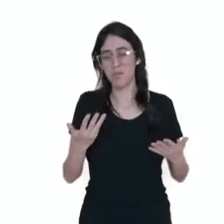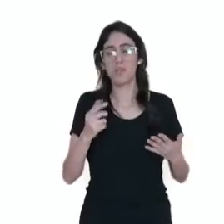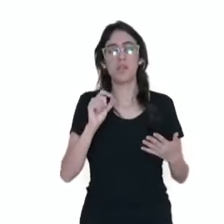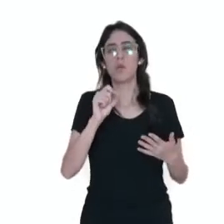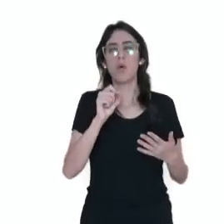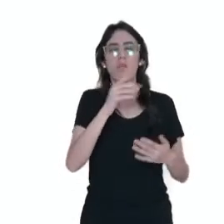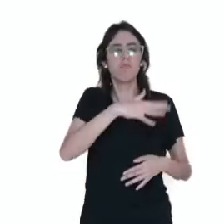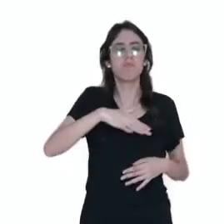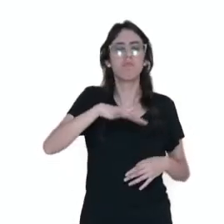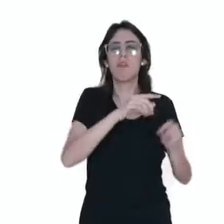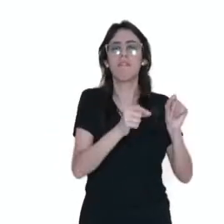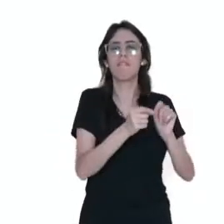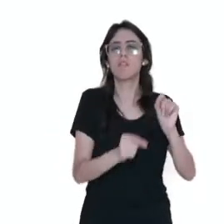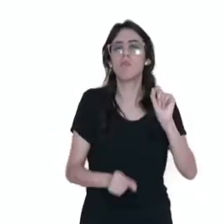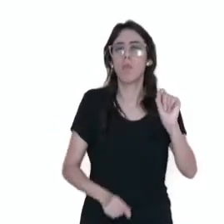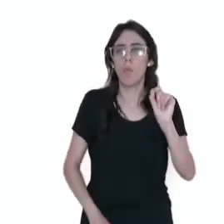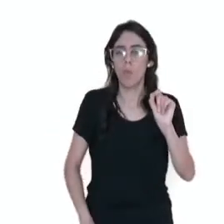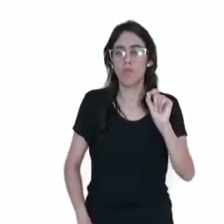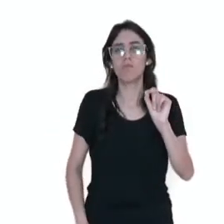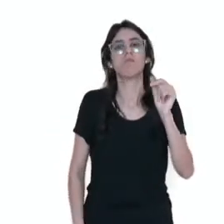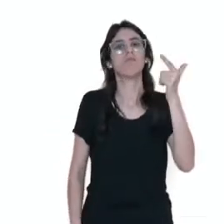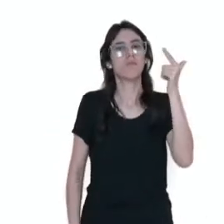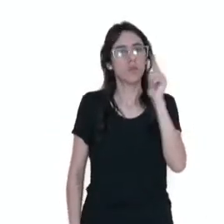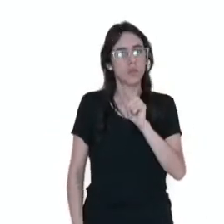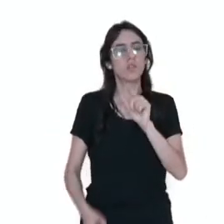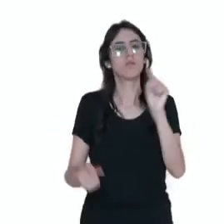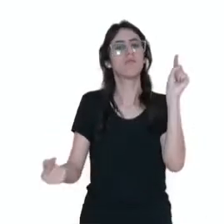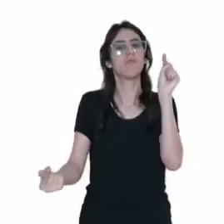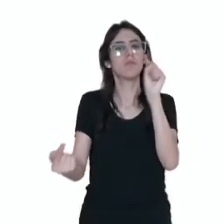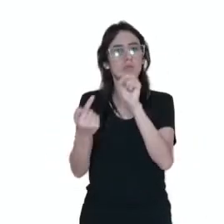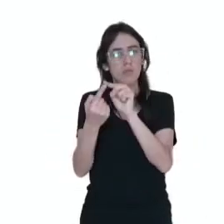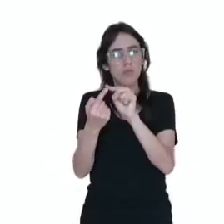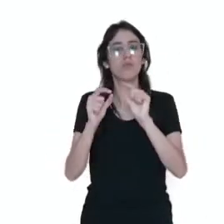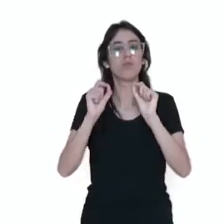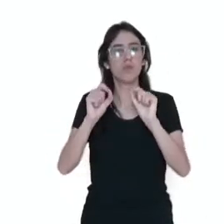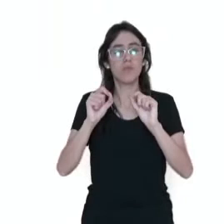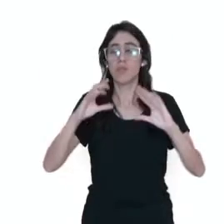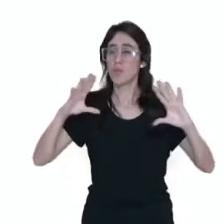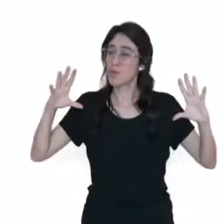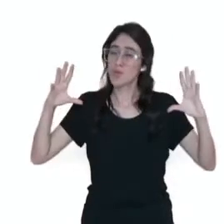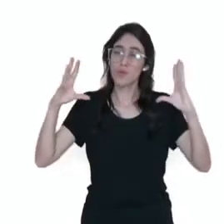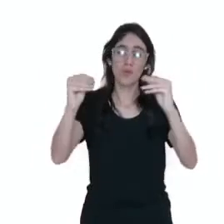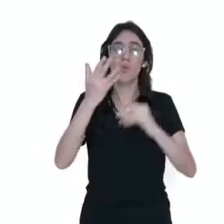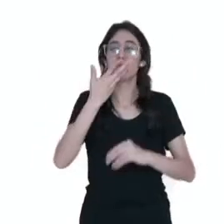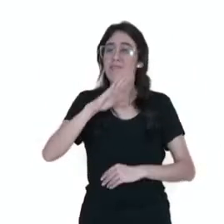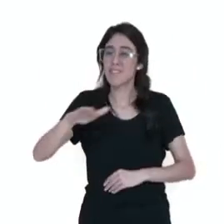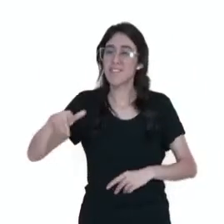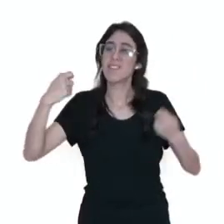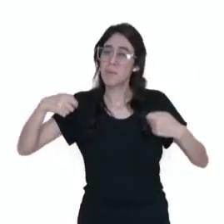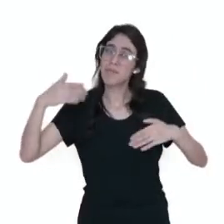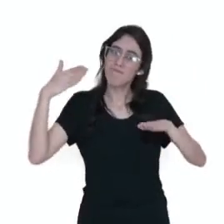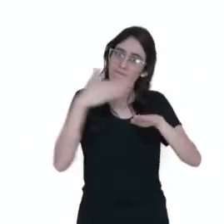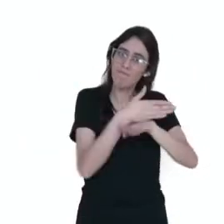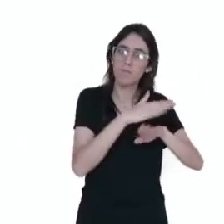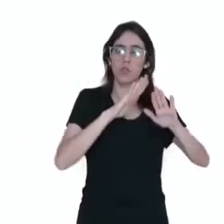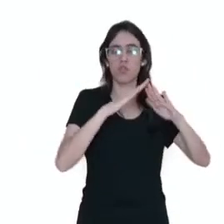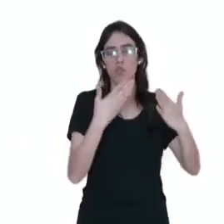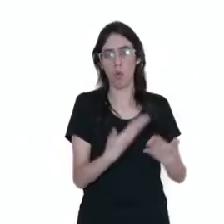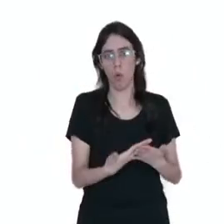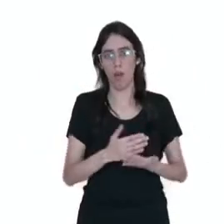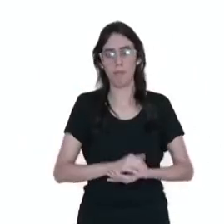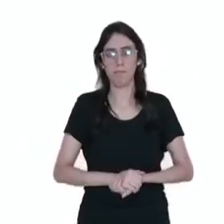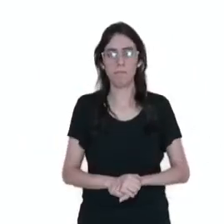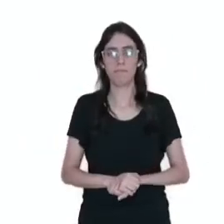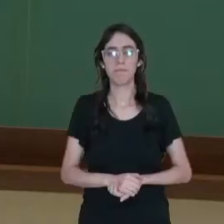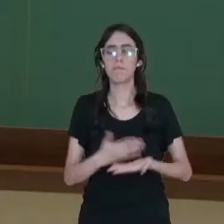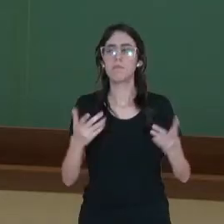políticas levou a que se atingisse o objetivo de colocar todas as crianças na escola. Então, quais